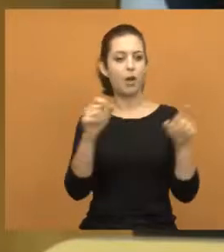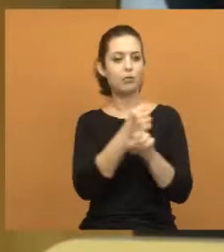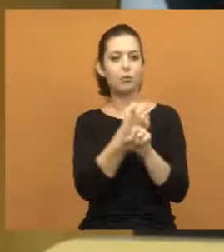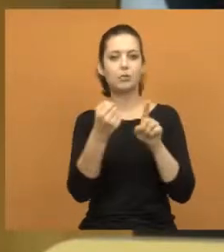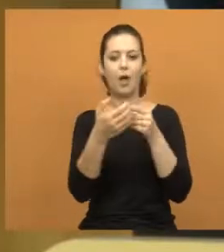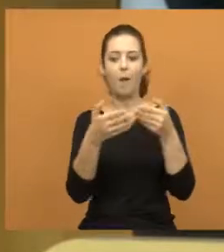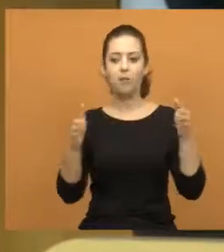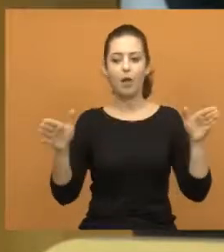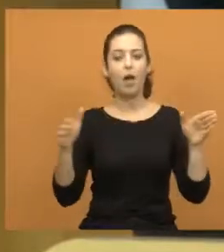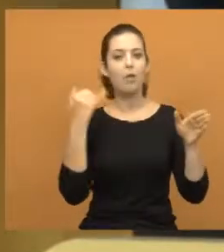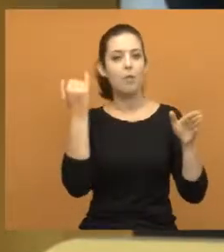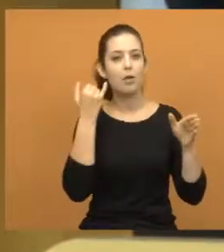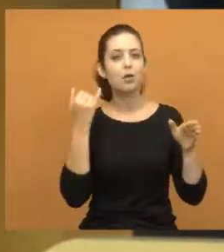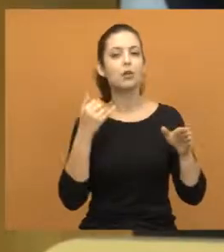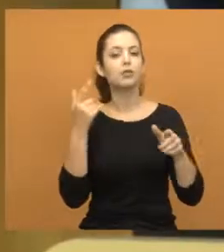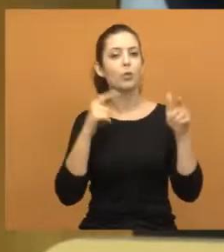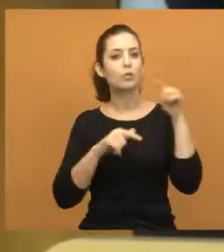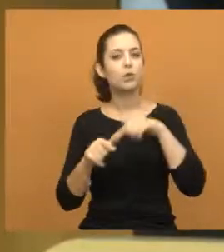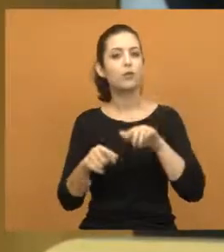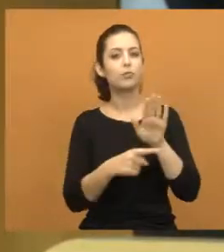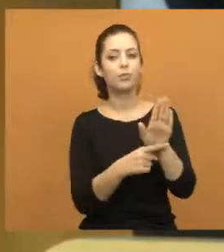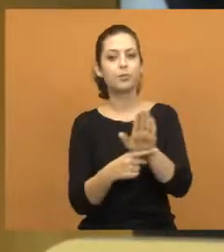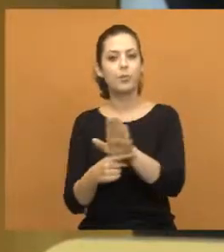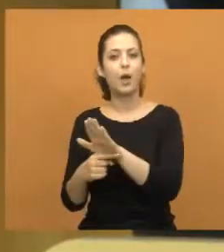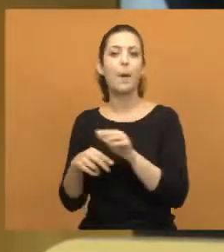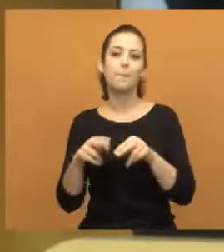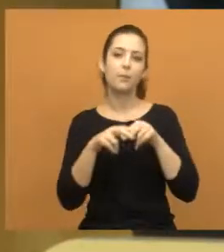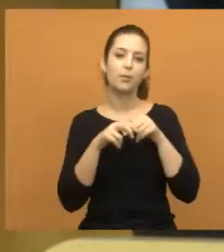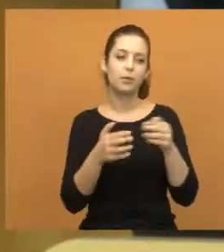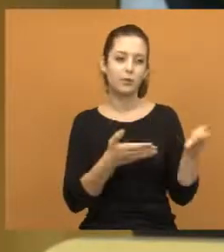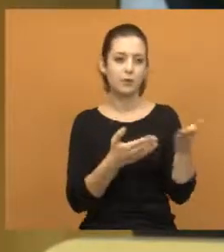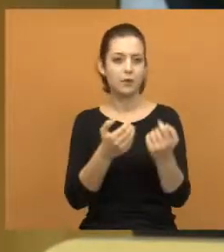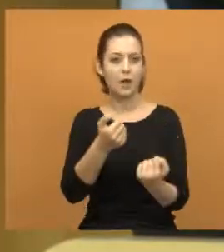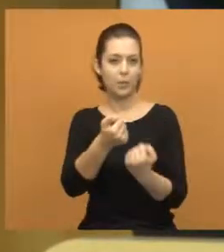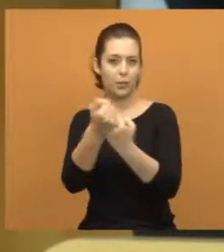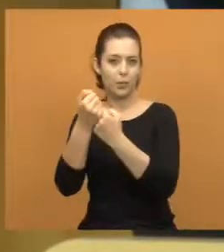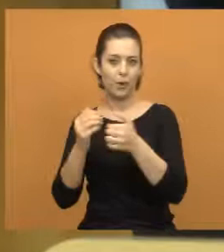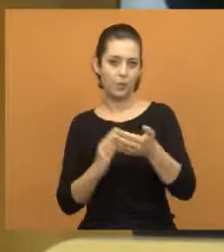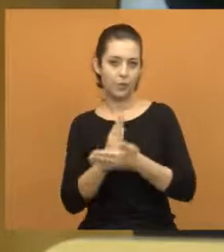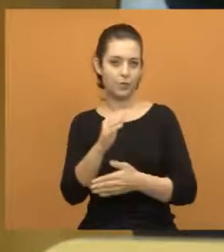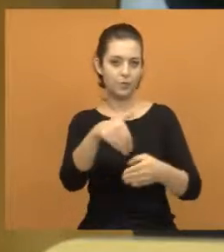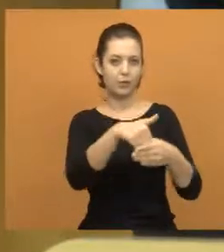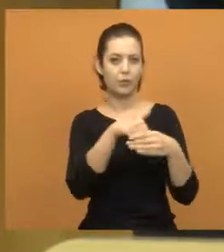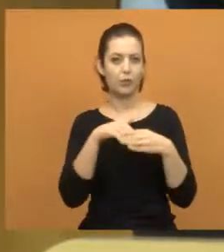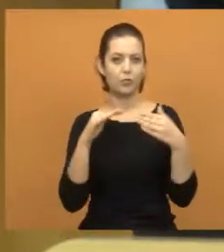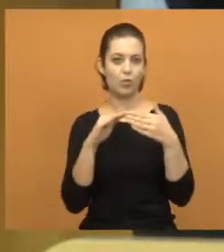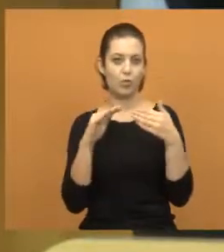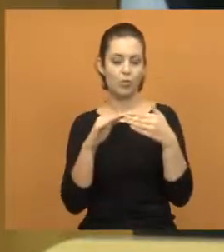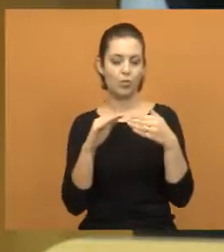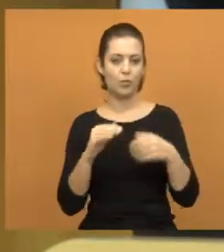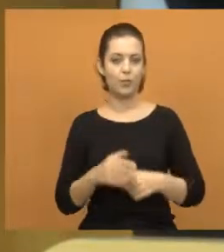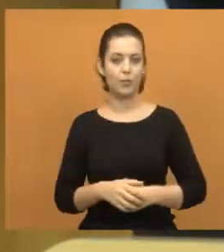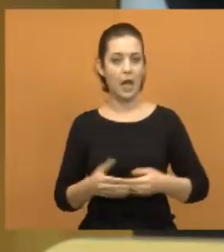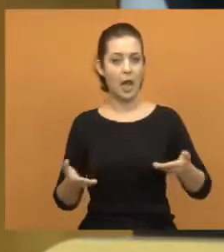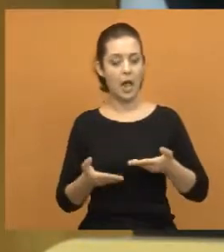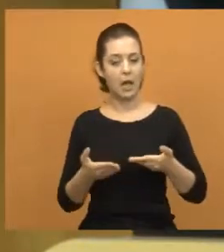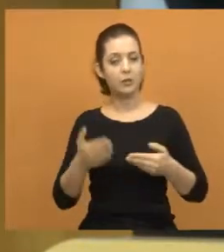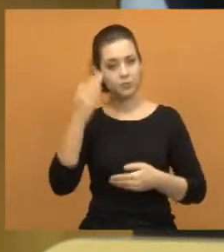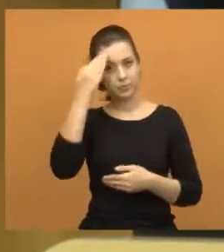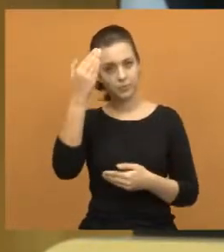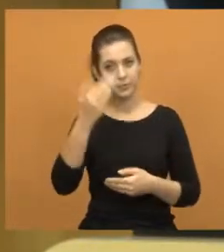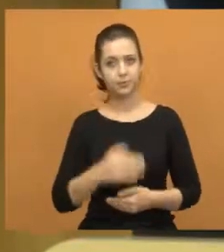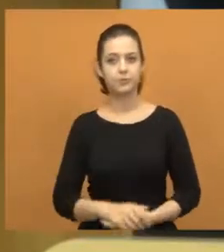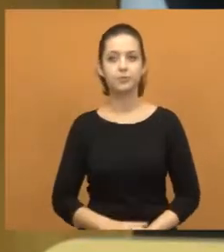social do projeto, é que rogamos aos nobres pares o seu apoio e aprovação, ao que desde já